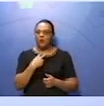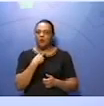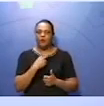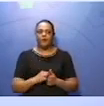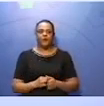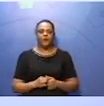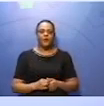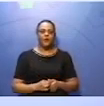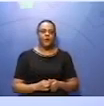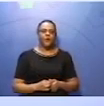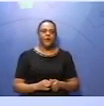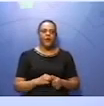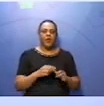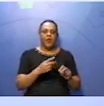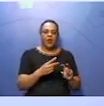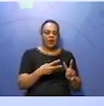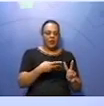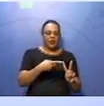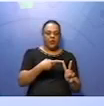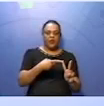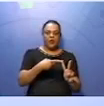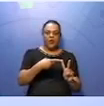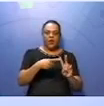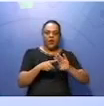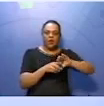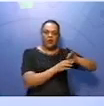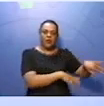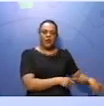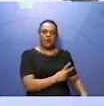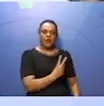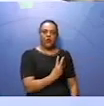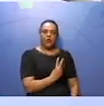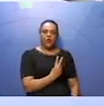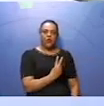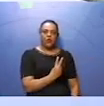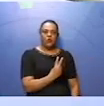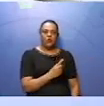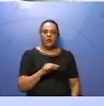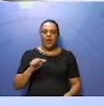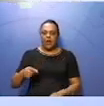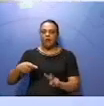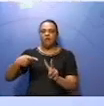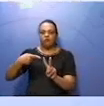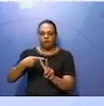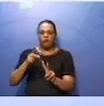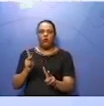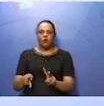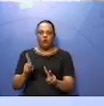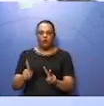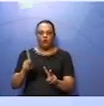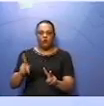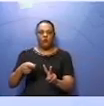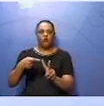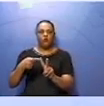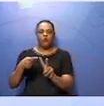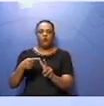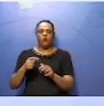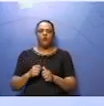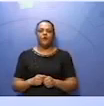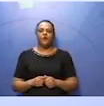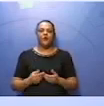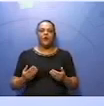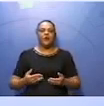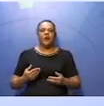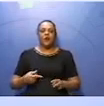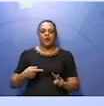Então aqui, ó, o único que vai sair fora da raiz é esse. Os outros vão ficar dentro. Agora aplica aquela propriedade do início